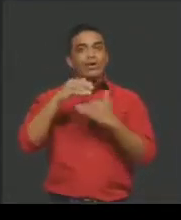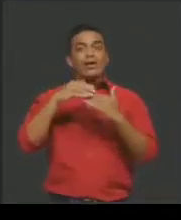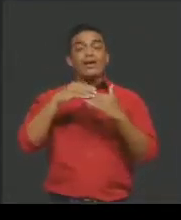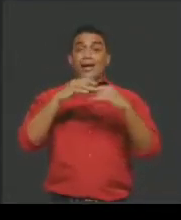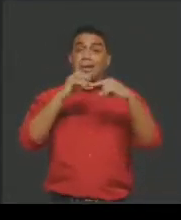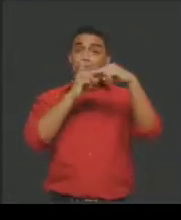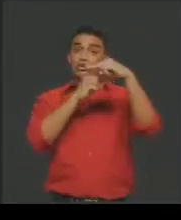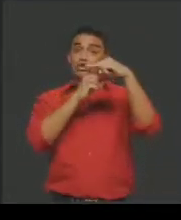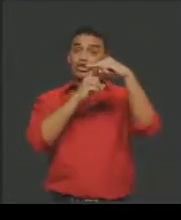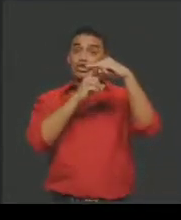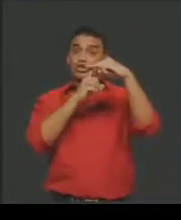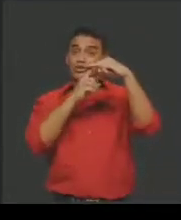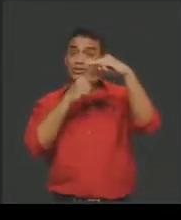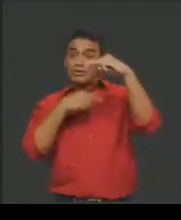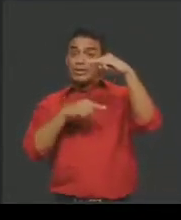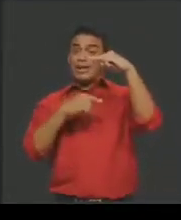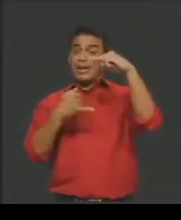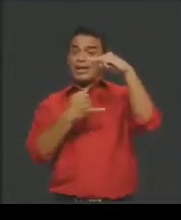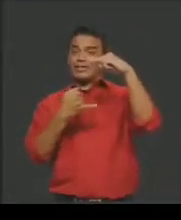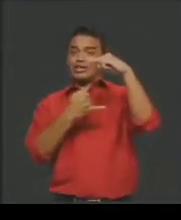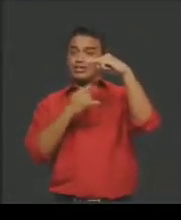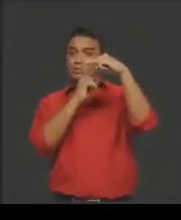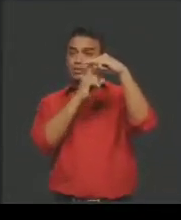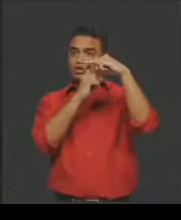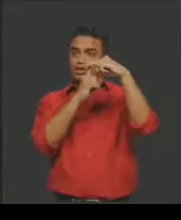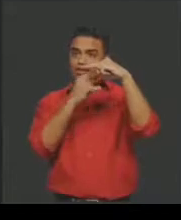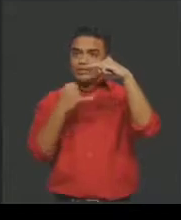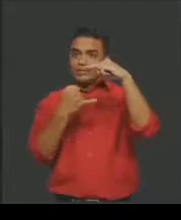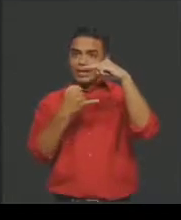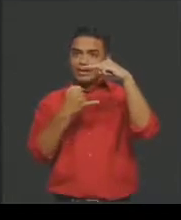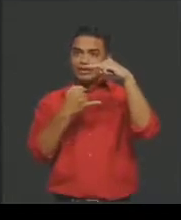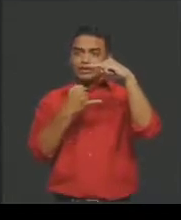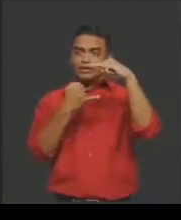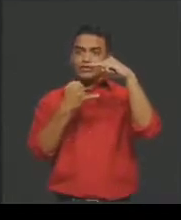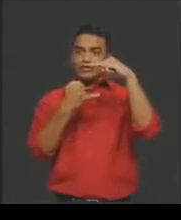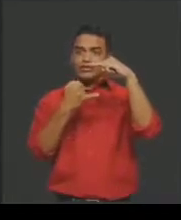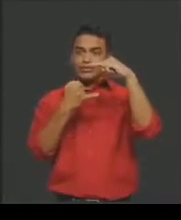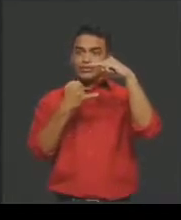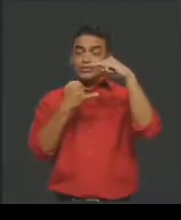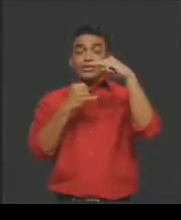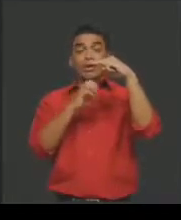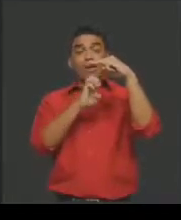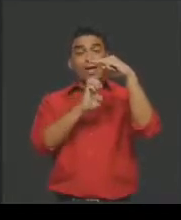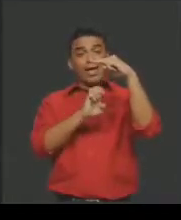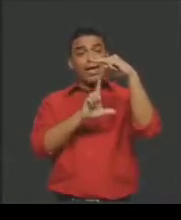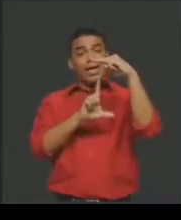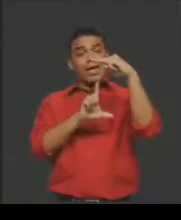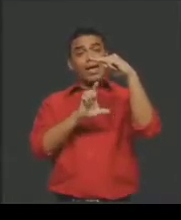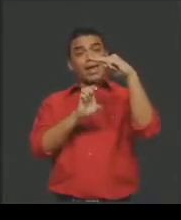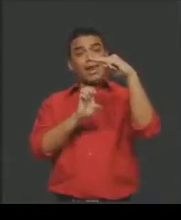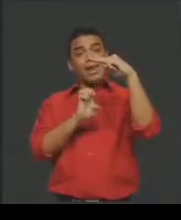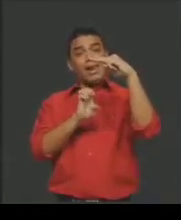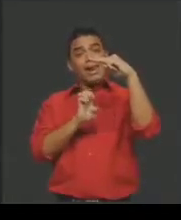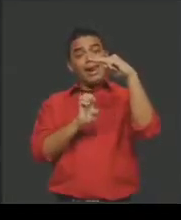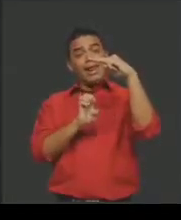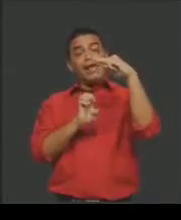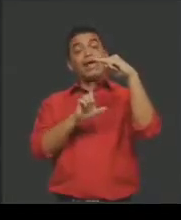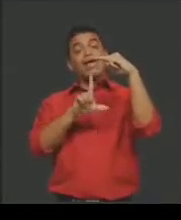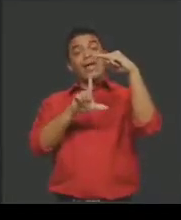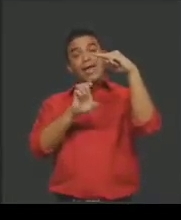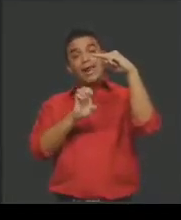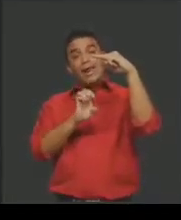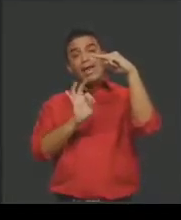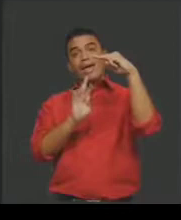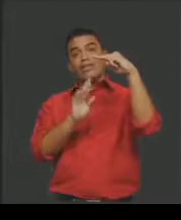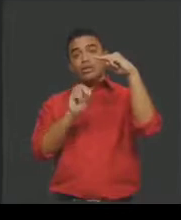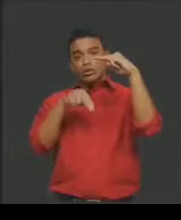polo positivo, aqui é o polo negativo. Os elétrons vão sempre correr nesse sentido, que é o sentido